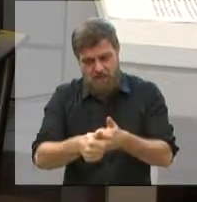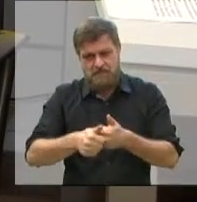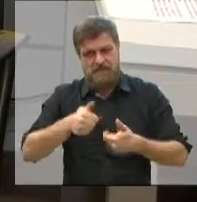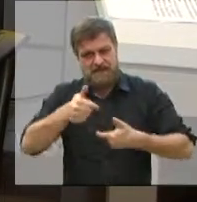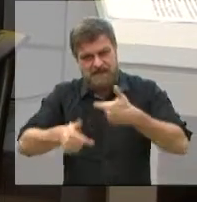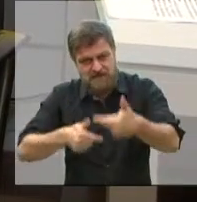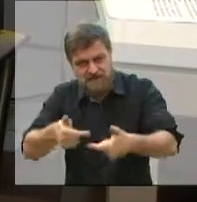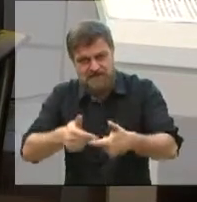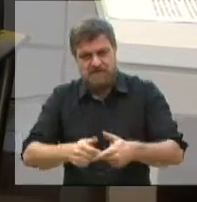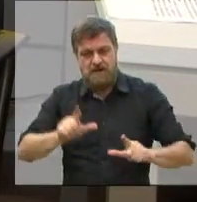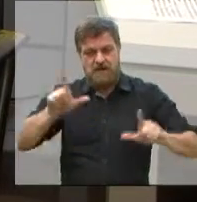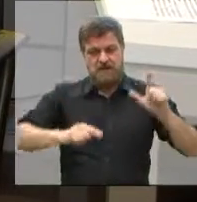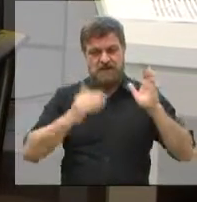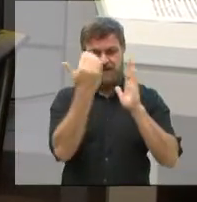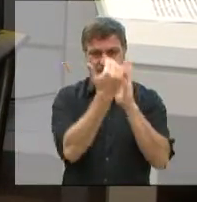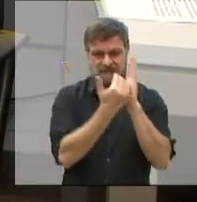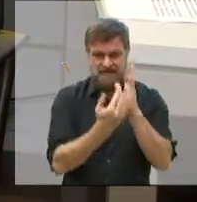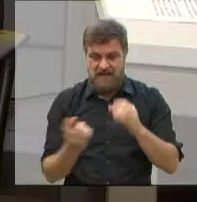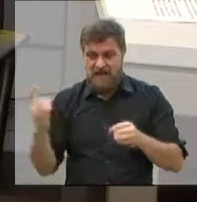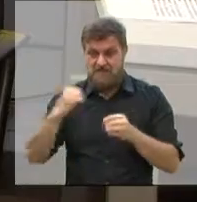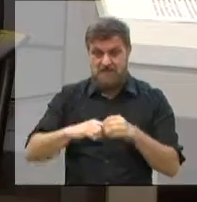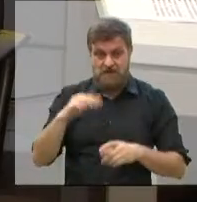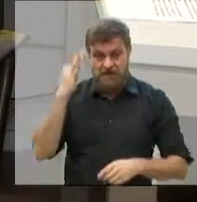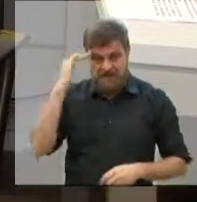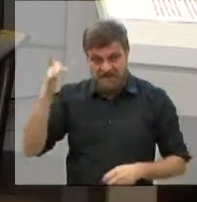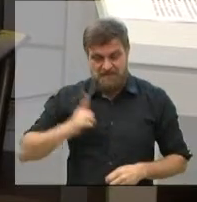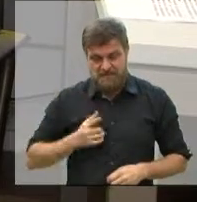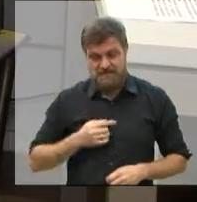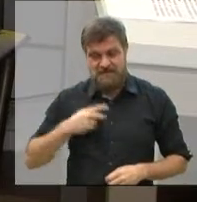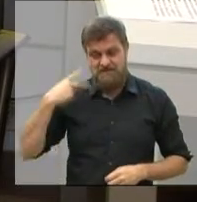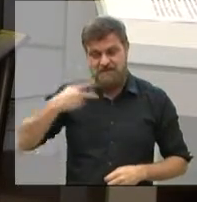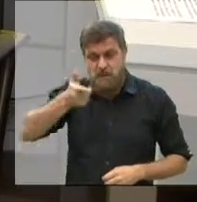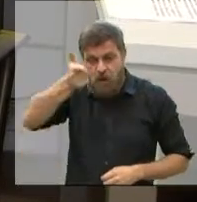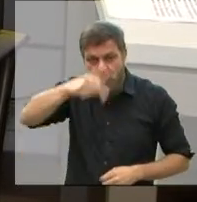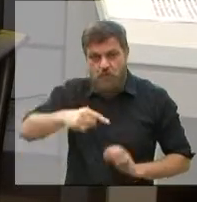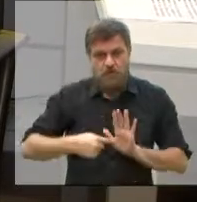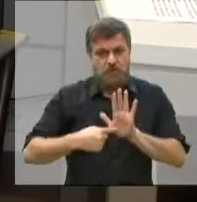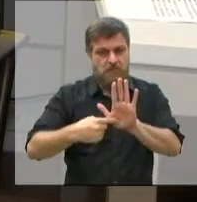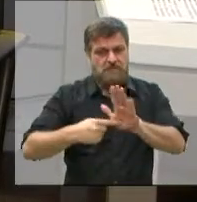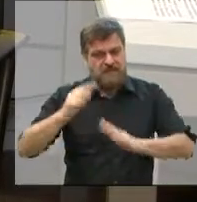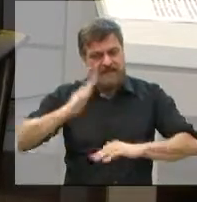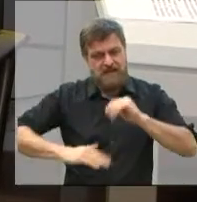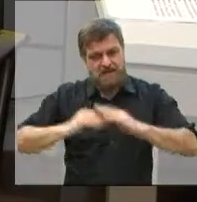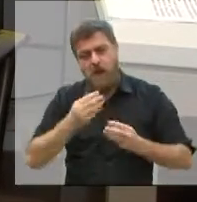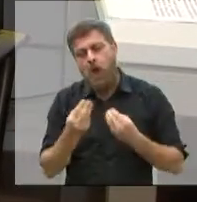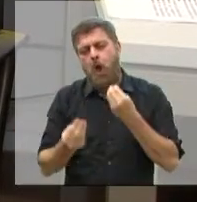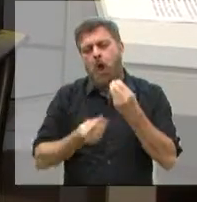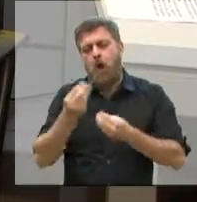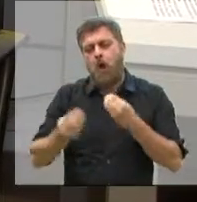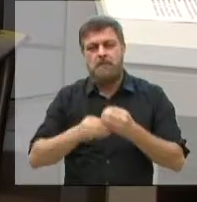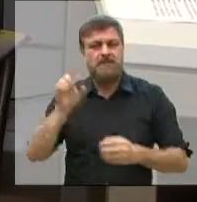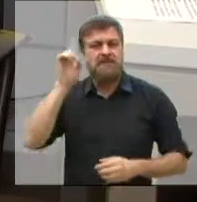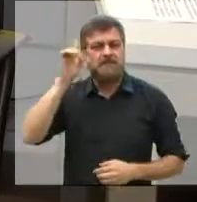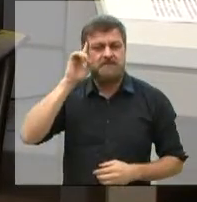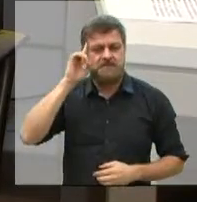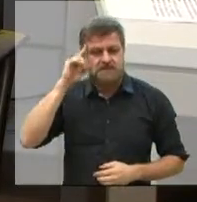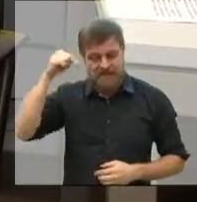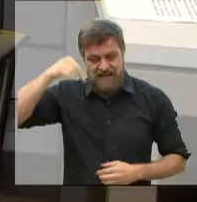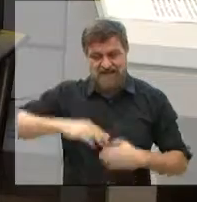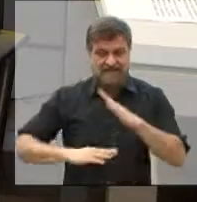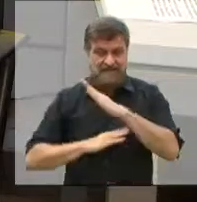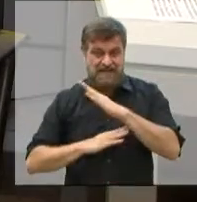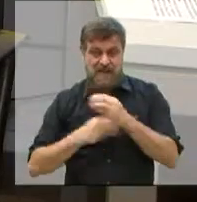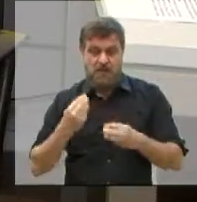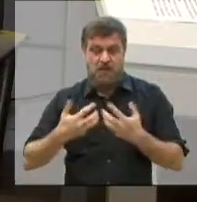trabalho. O programa Em Pauta, então, volta amanhã com mais um vereador mostrando para você de casa como que é esse dia a dia, a rotina,